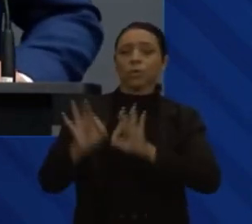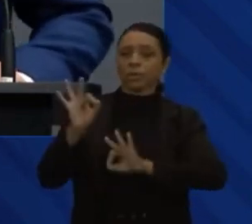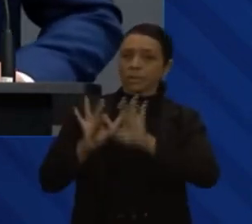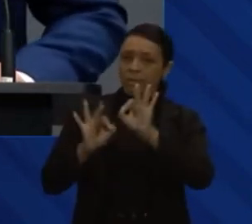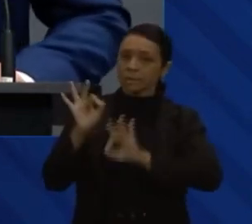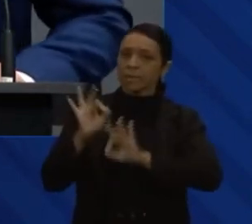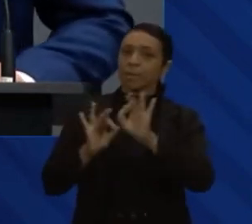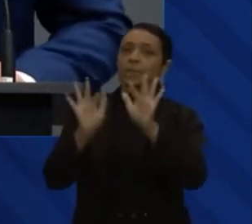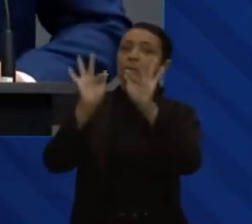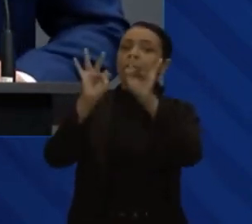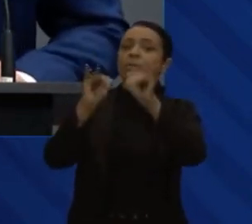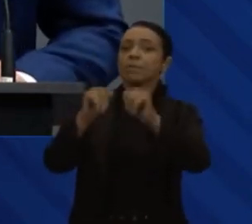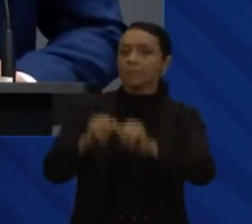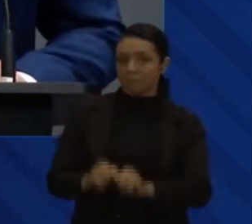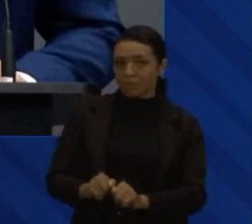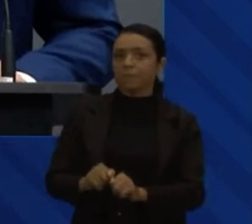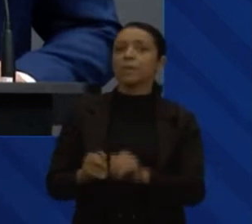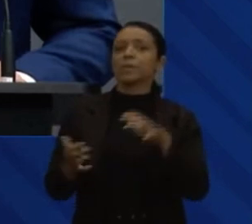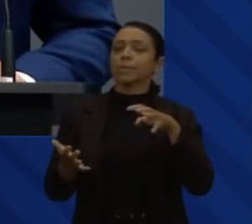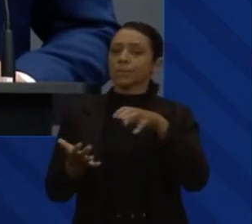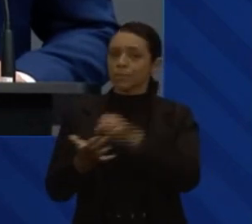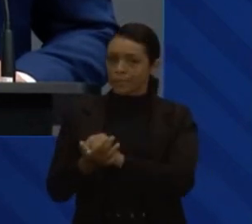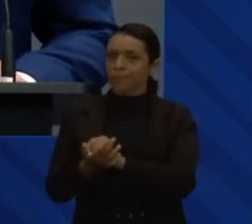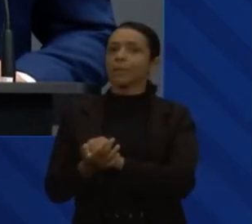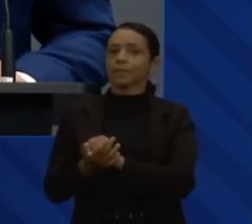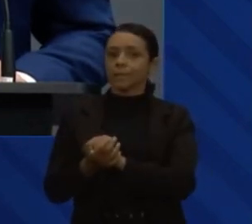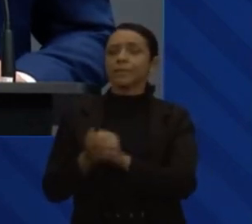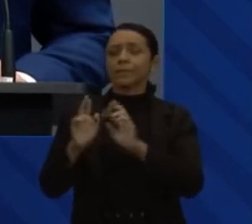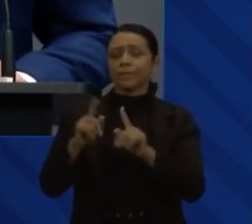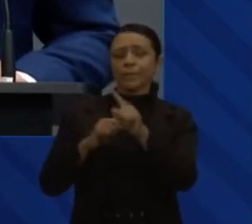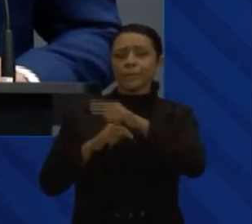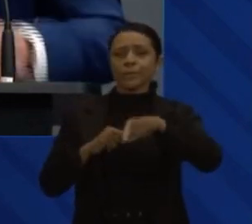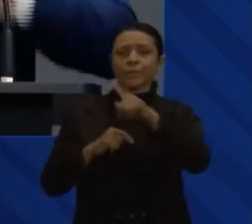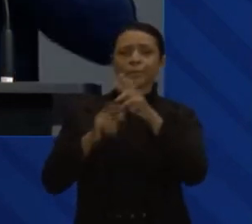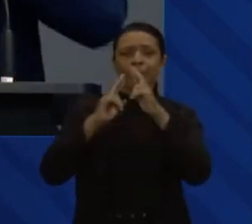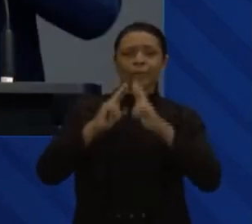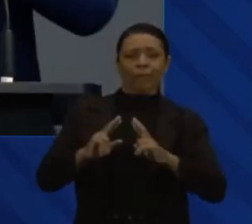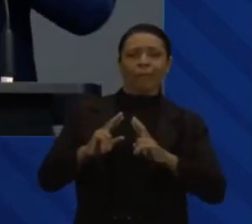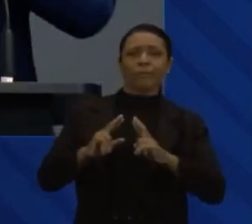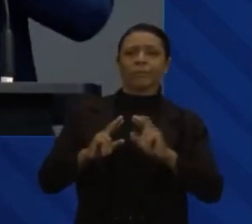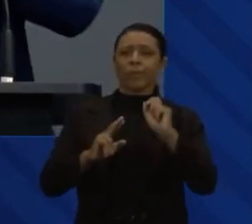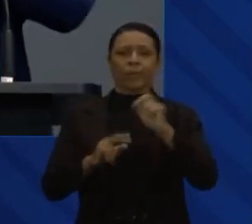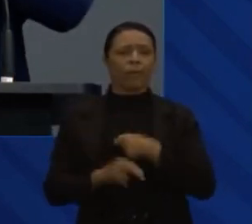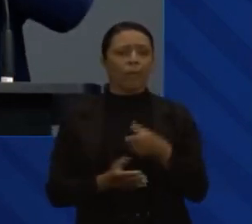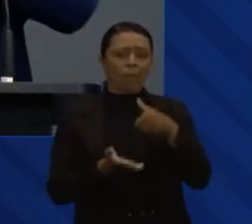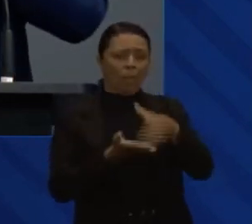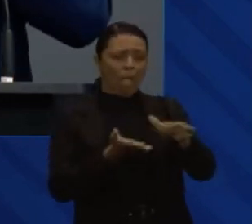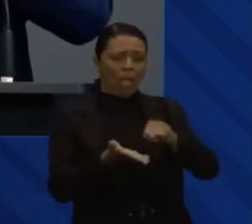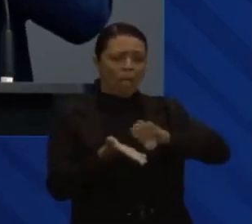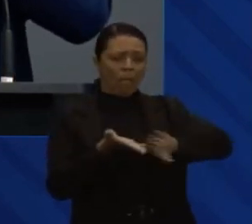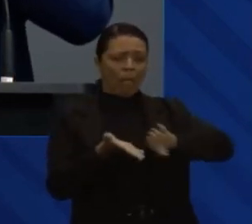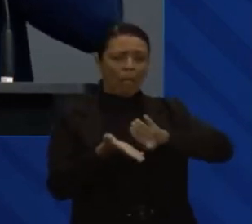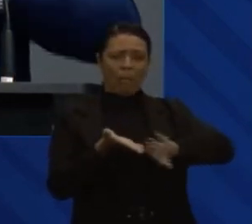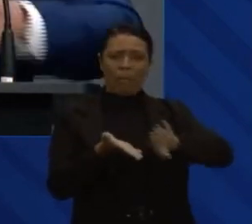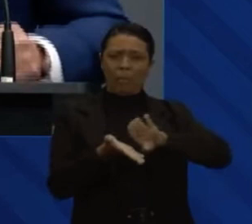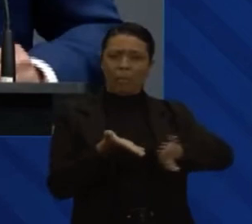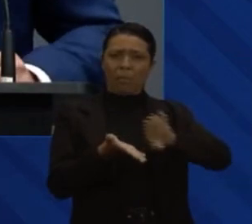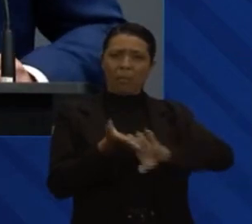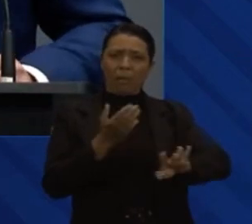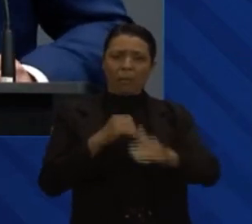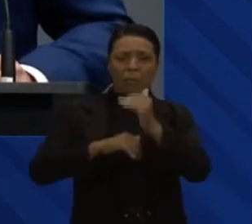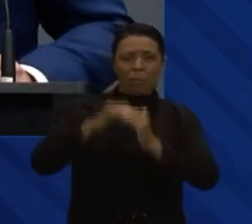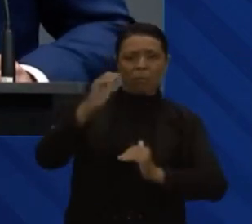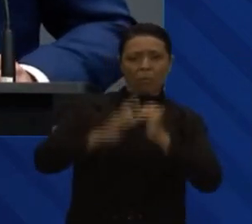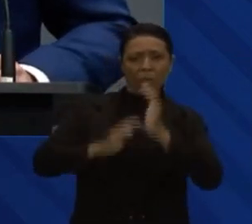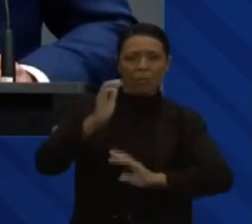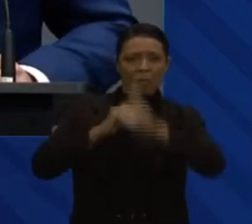e meramente diferente do que vocês têm dito de demissão em massa é eles de fato estavam